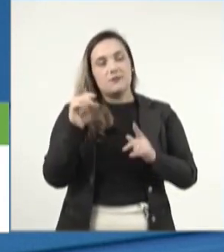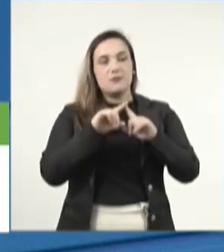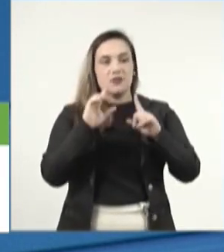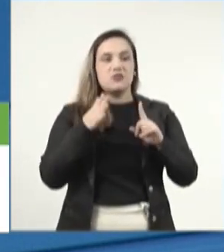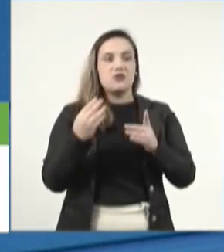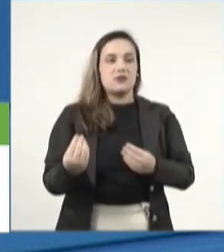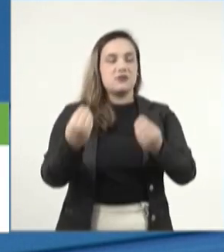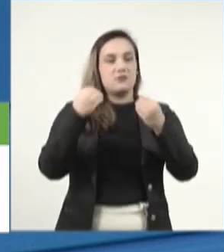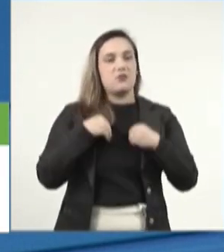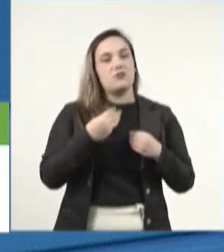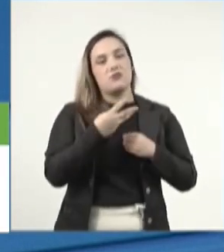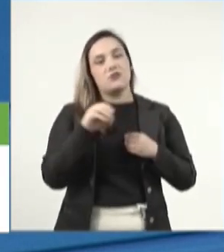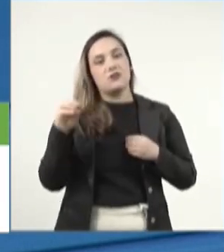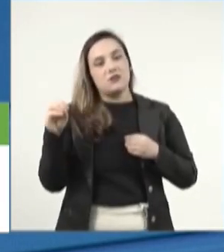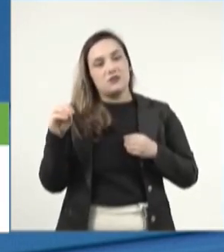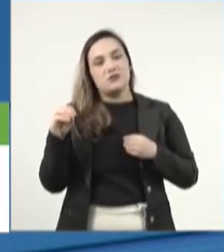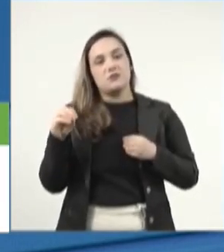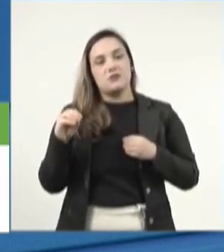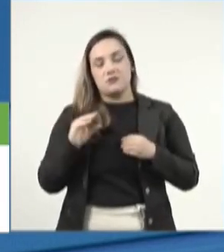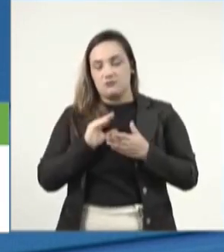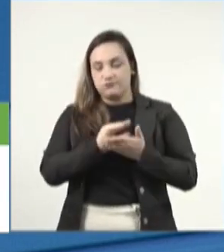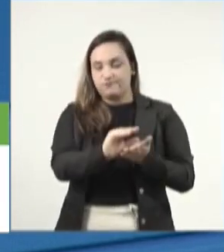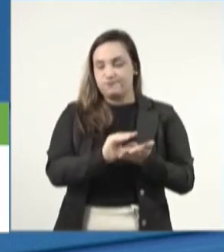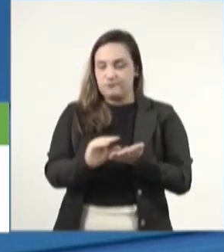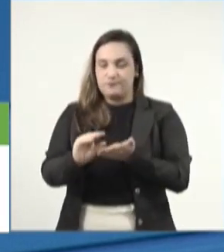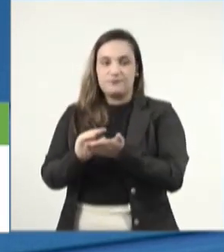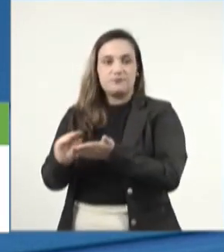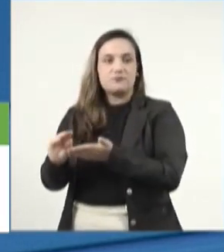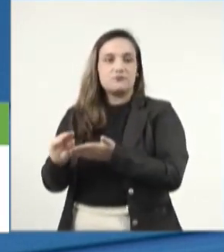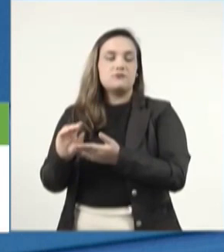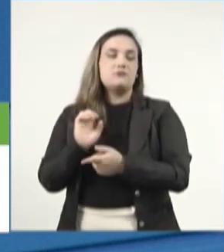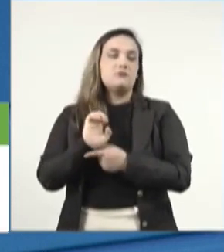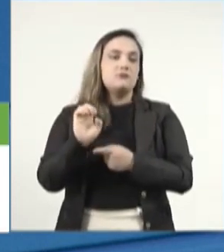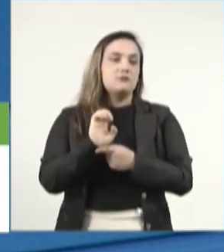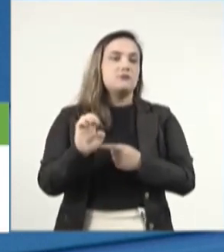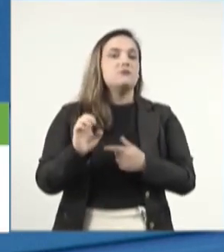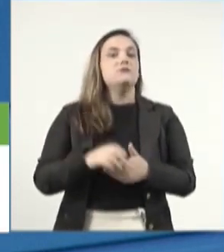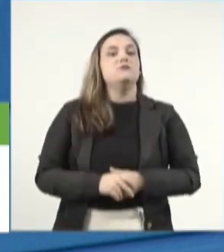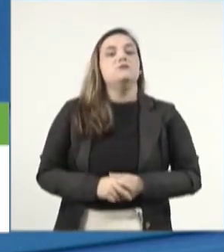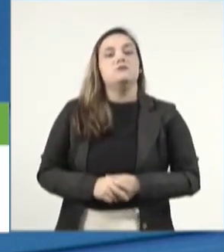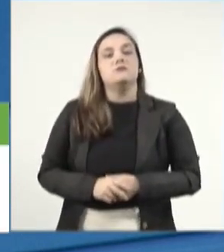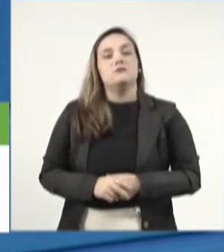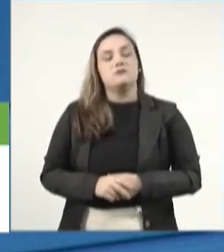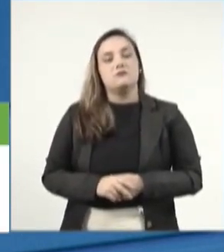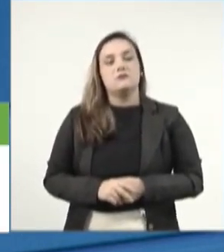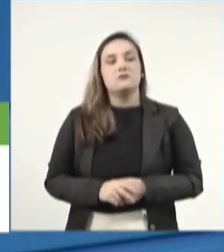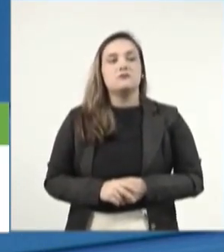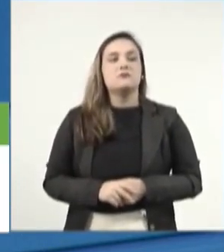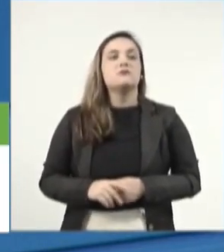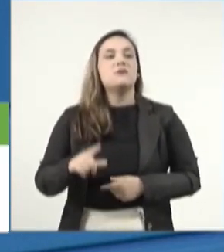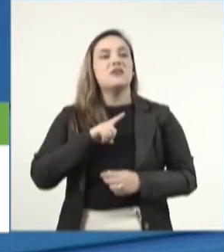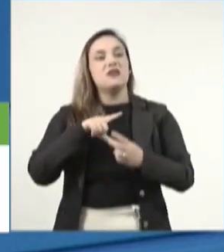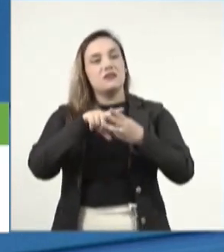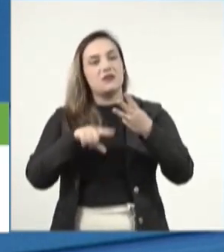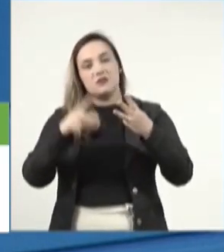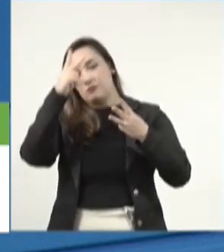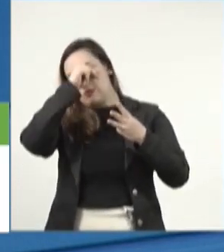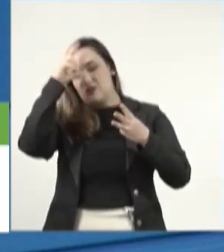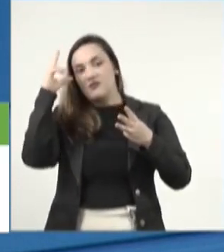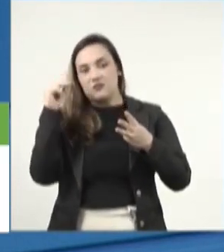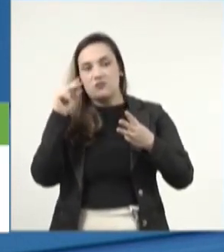300 que foi colocado nos estados que tinham um projeto. E aí eu quero dizer que 3 prefeituras foram